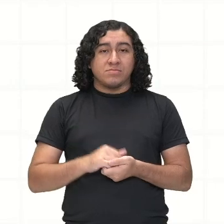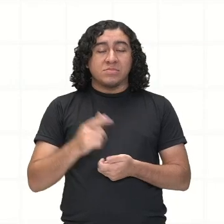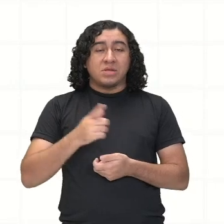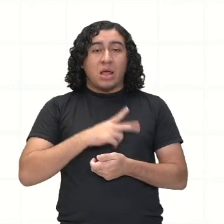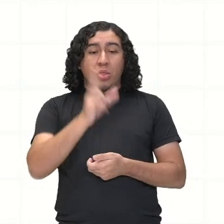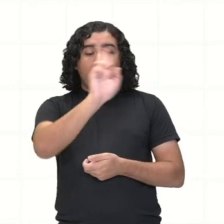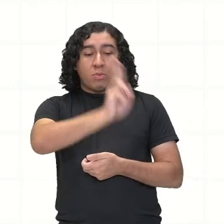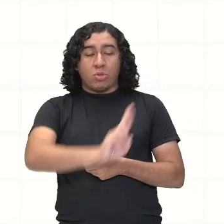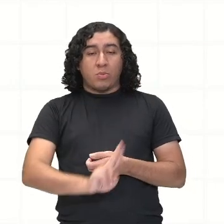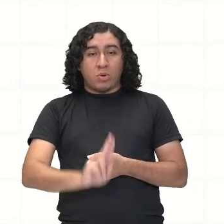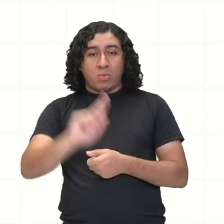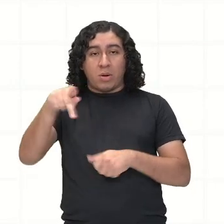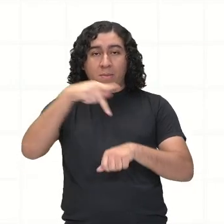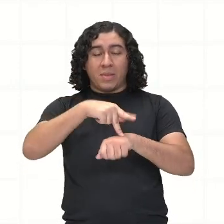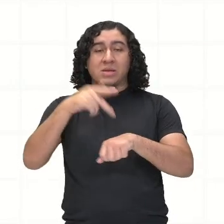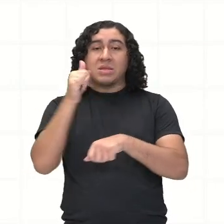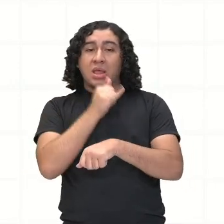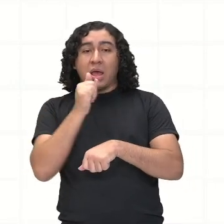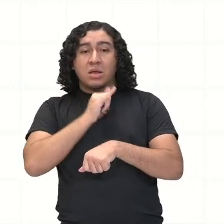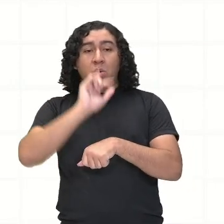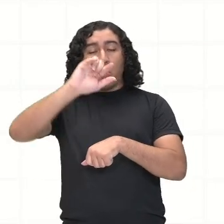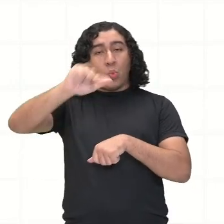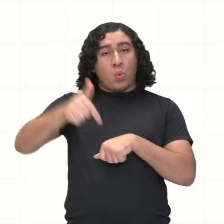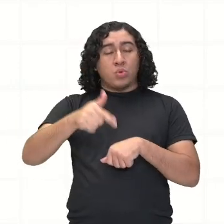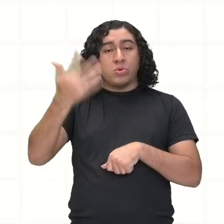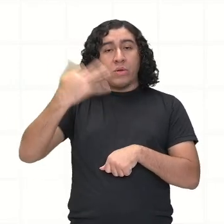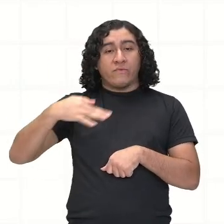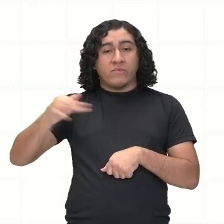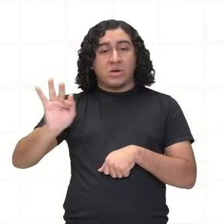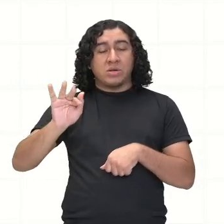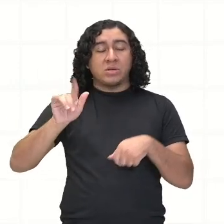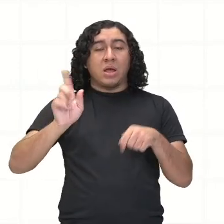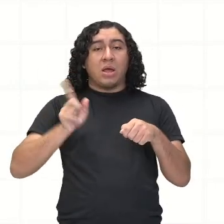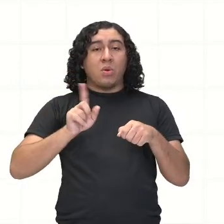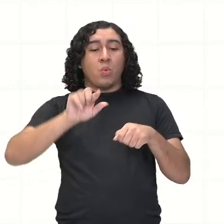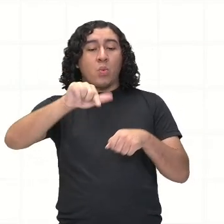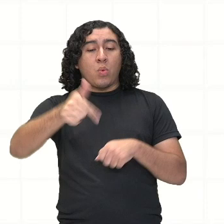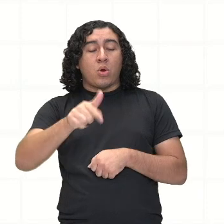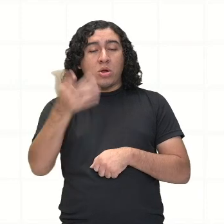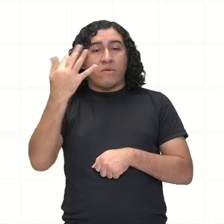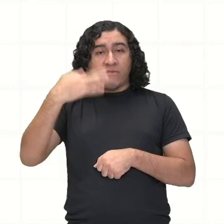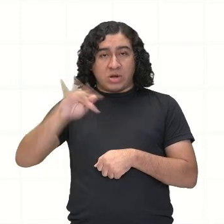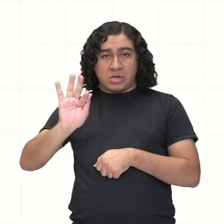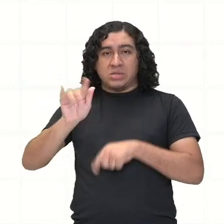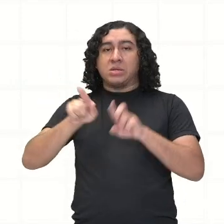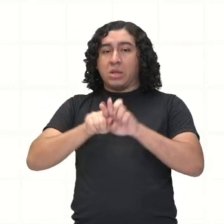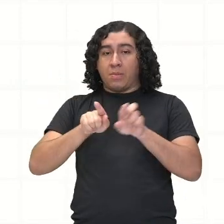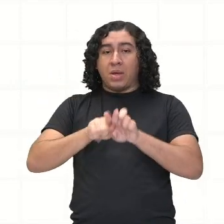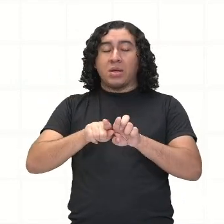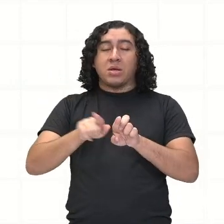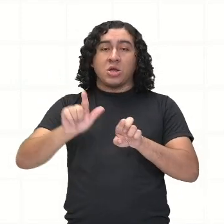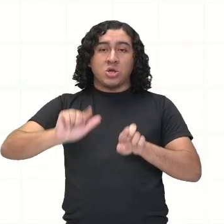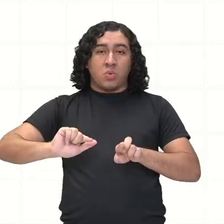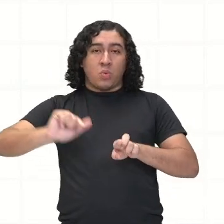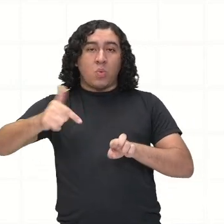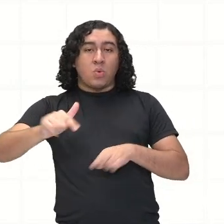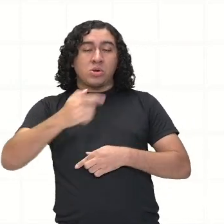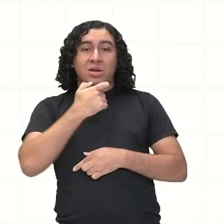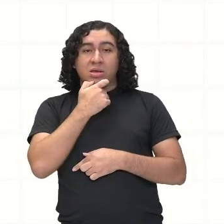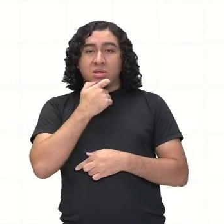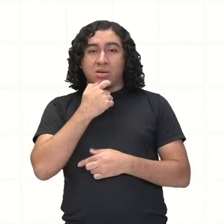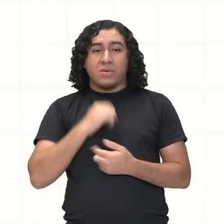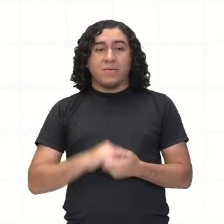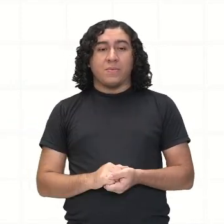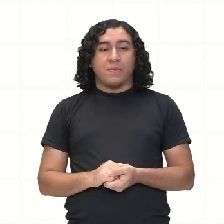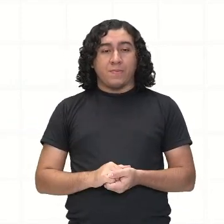Jean Bodin, na França, Jacques Bossuet, na França também, e Thomas Hobbes, na